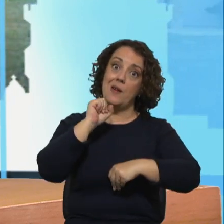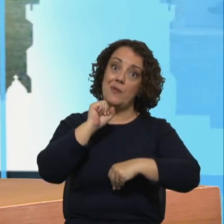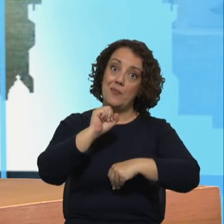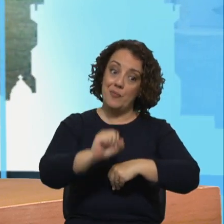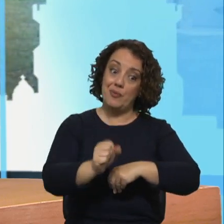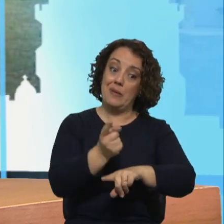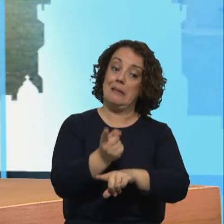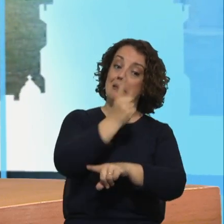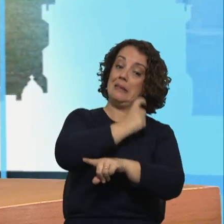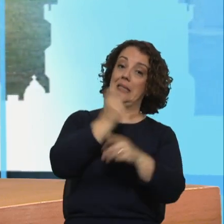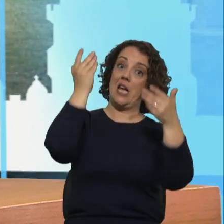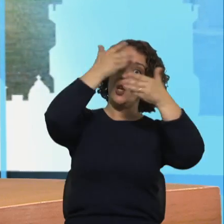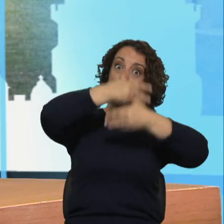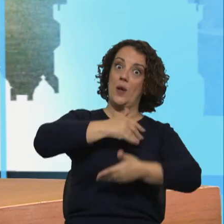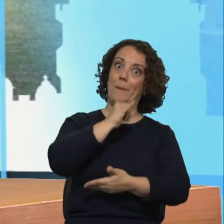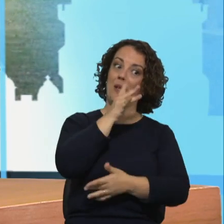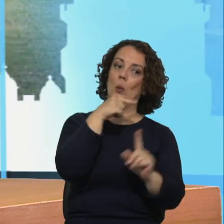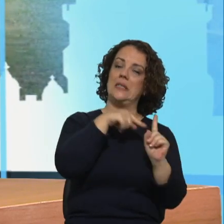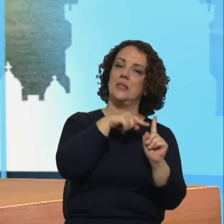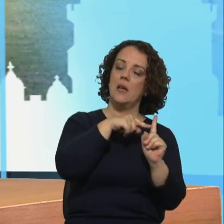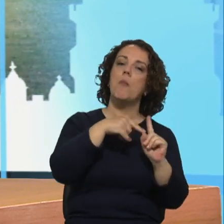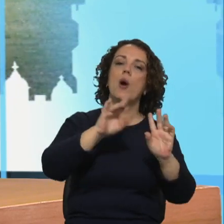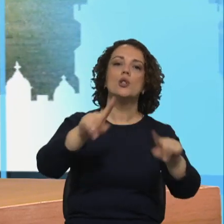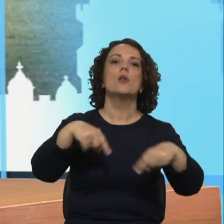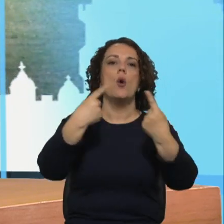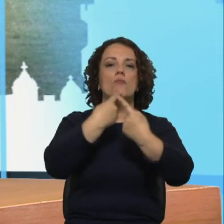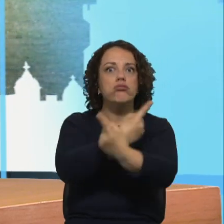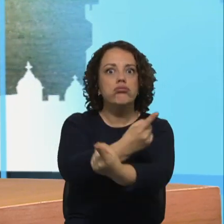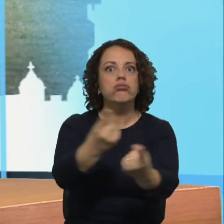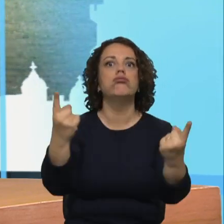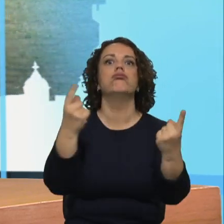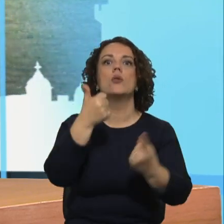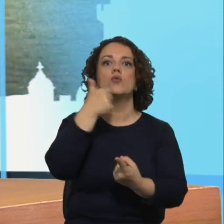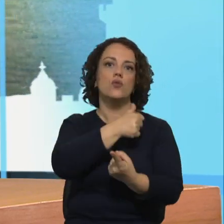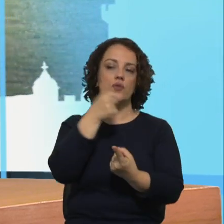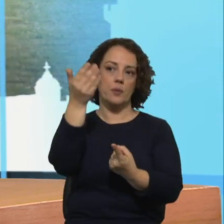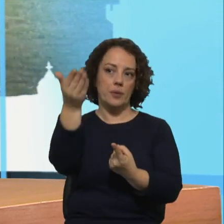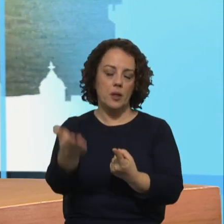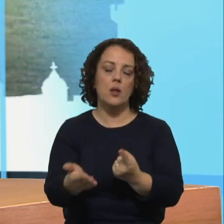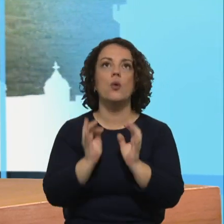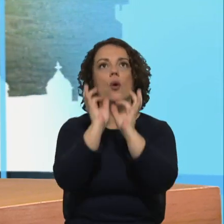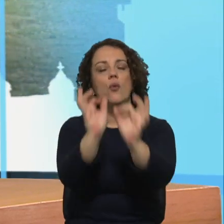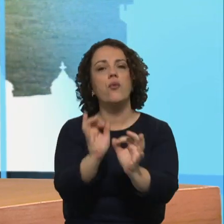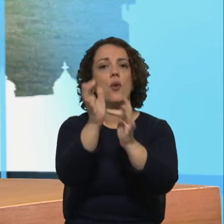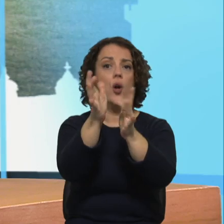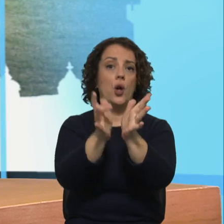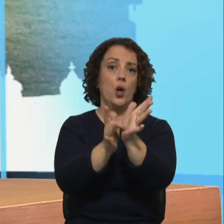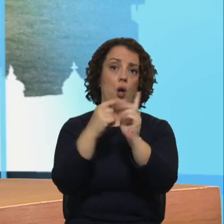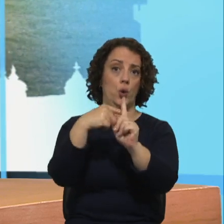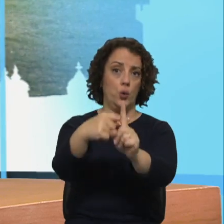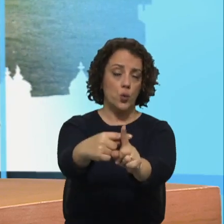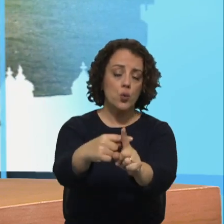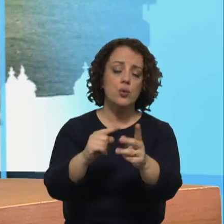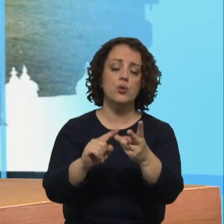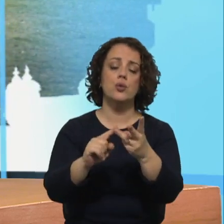Ceia do Senhor, mas teremos a proclamação da paixão, a adoração da cruz, a intercessão por todos os